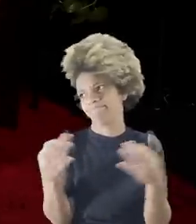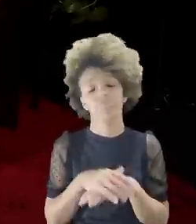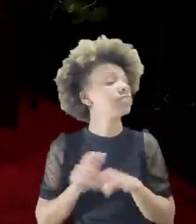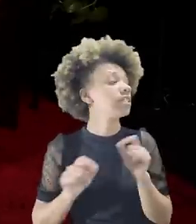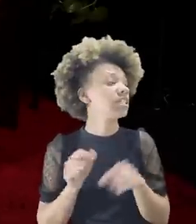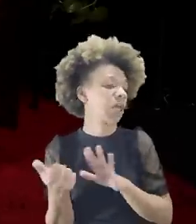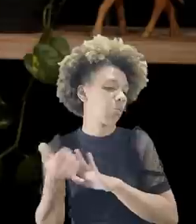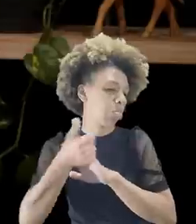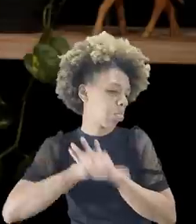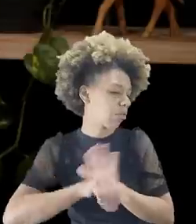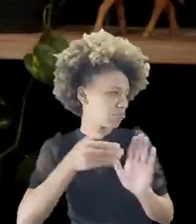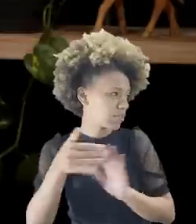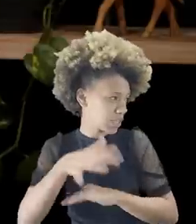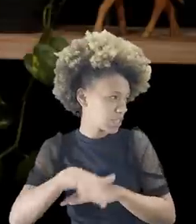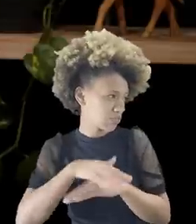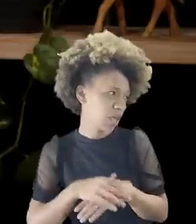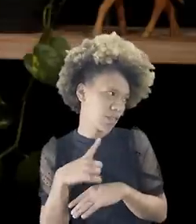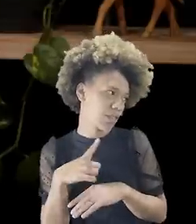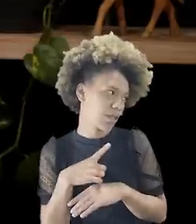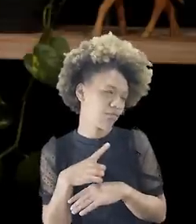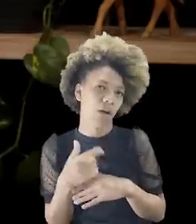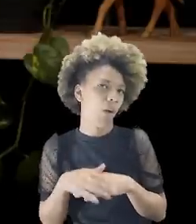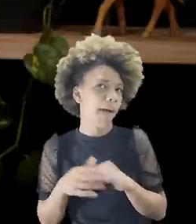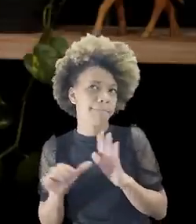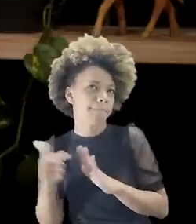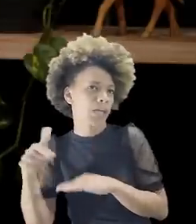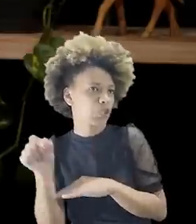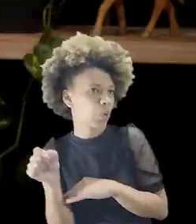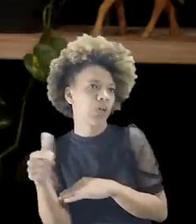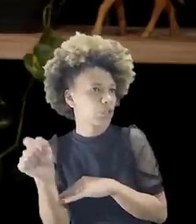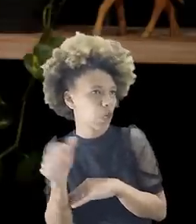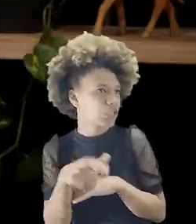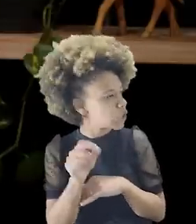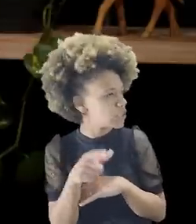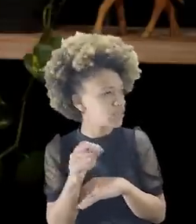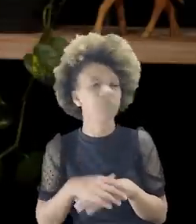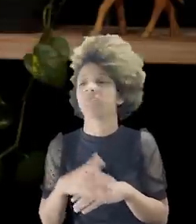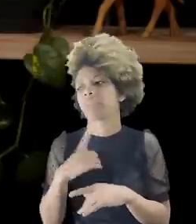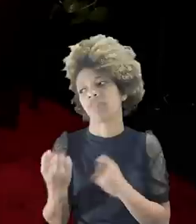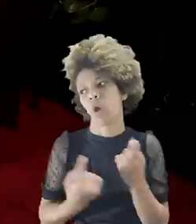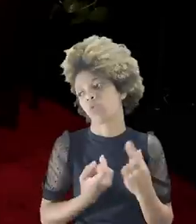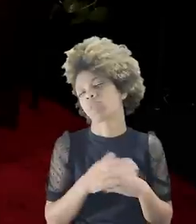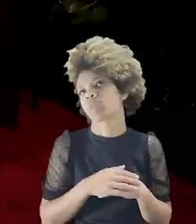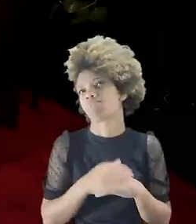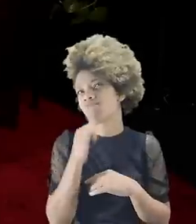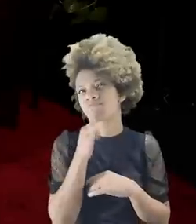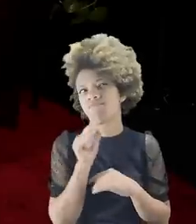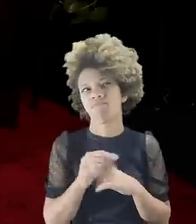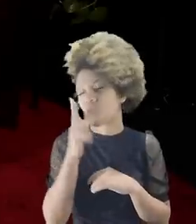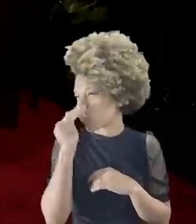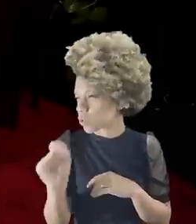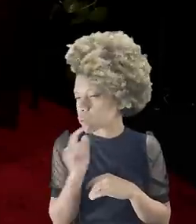e quem foi a maior decepção assim desses caras que deve ter pôs primeiras escolhas assim